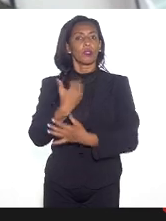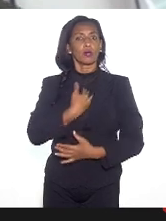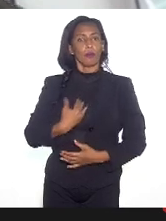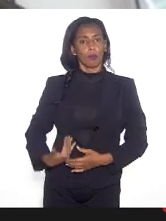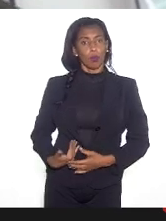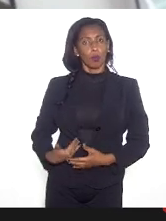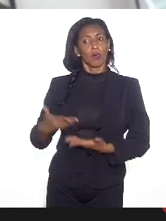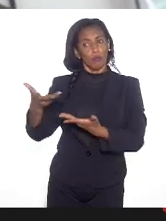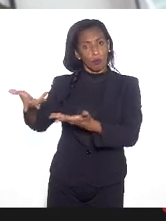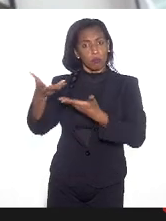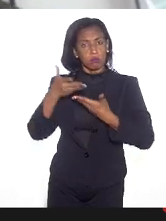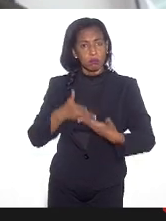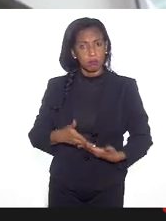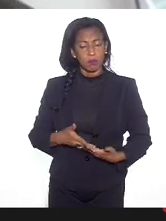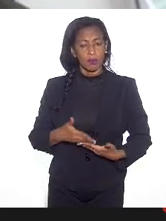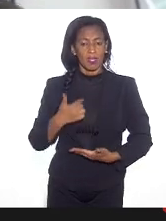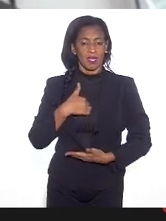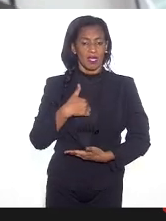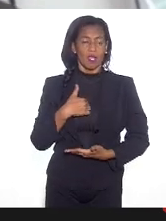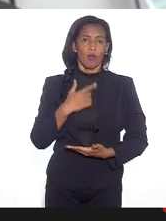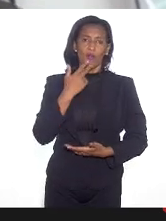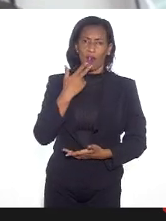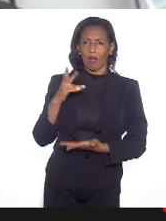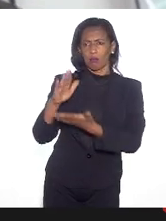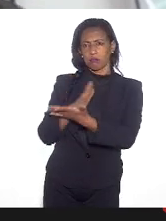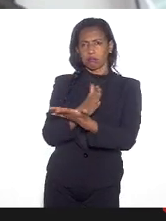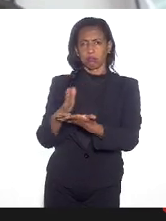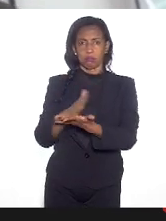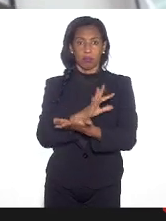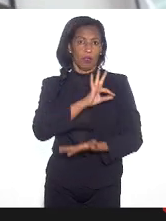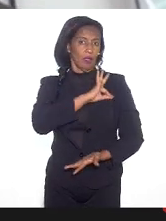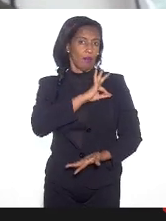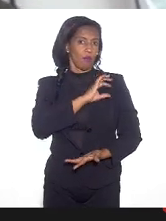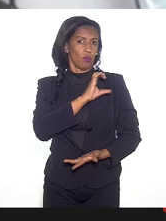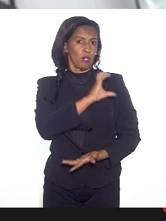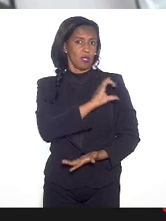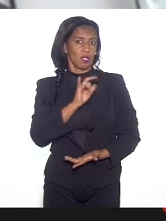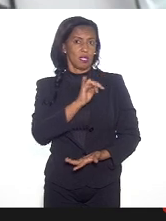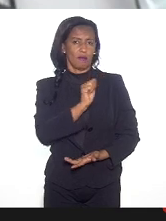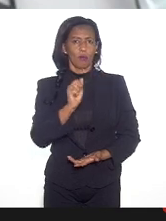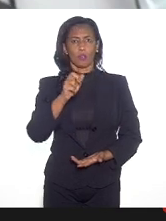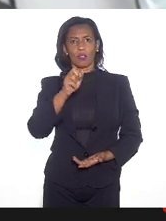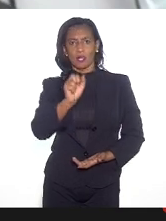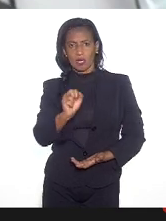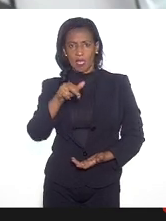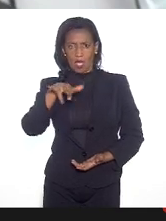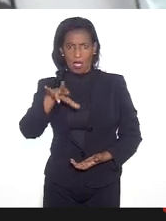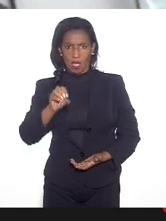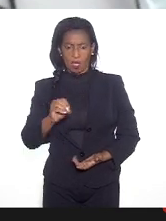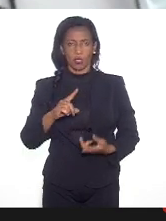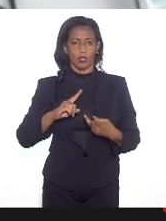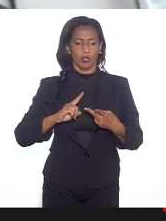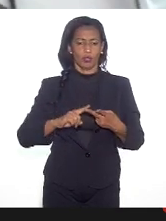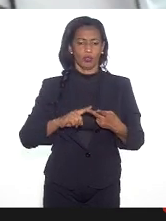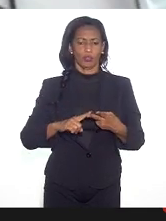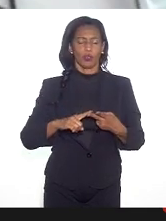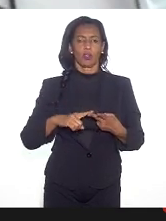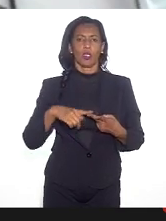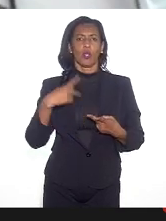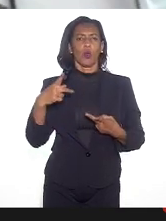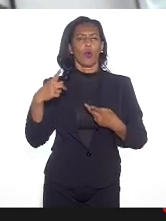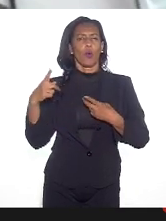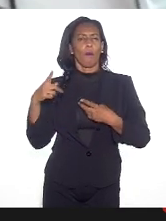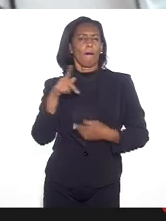foram convocados. E eu cito alguns. Na Polícia Civil, oficiais de cartório, papiloscopistas, peritos